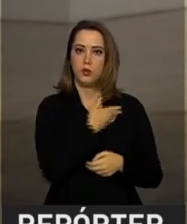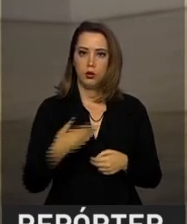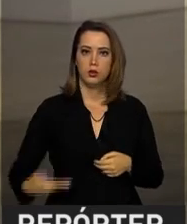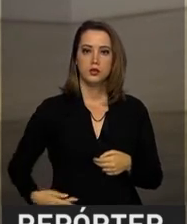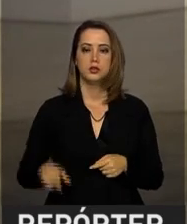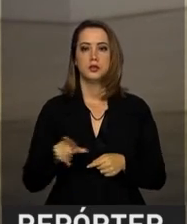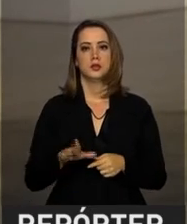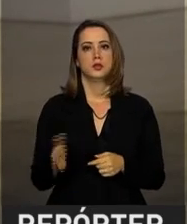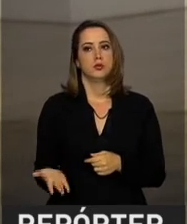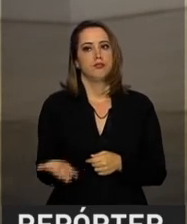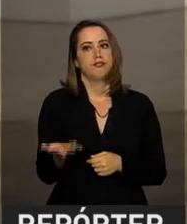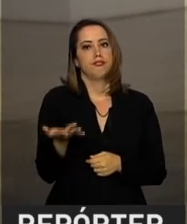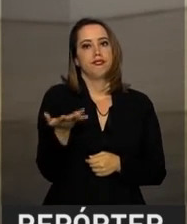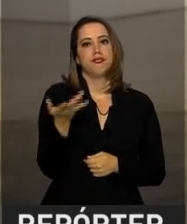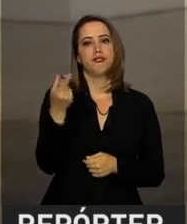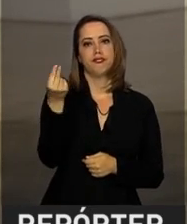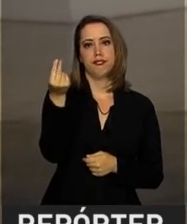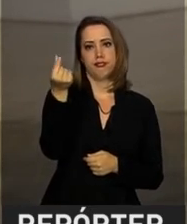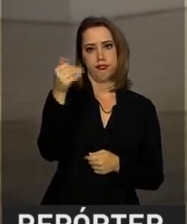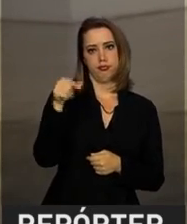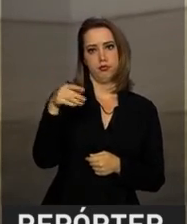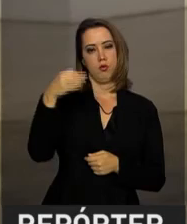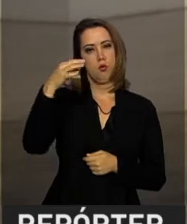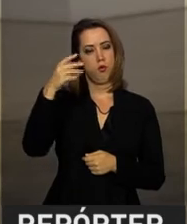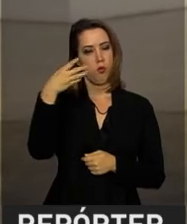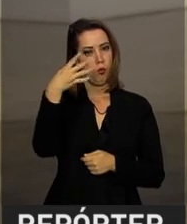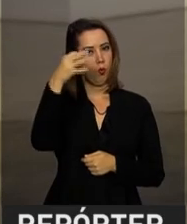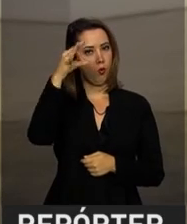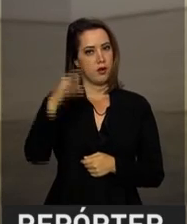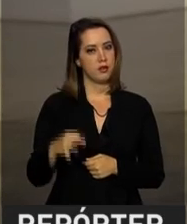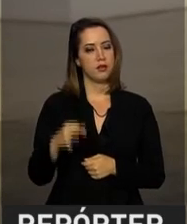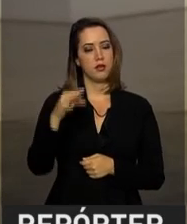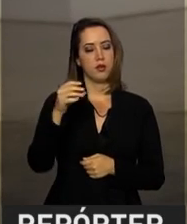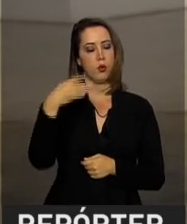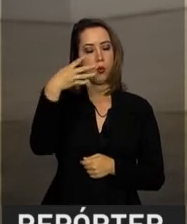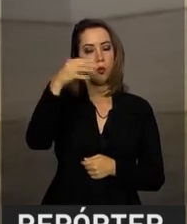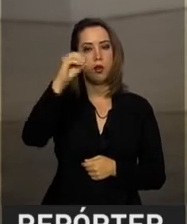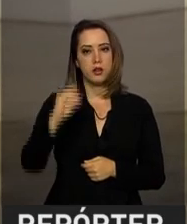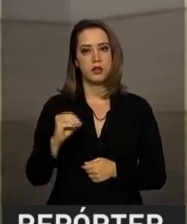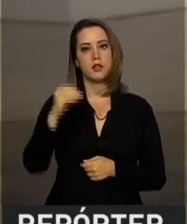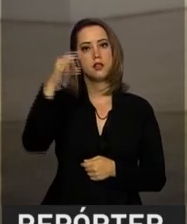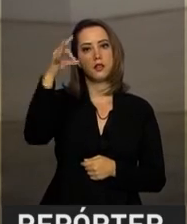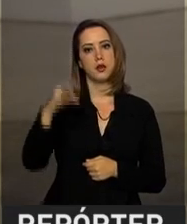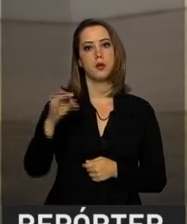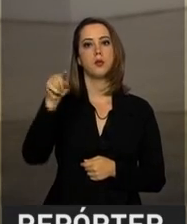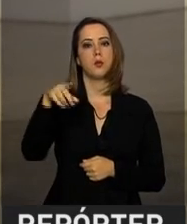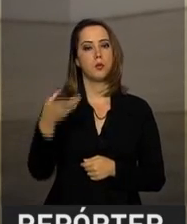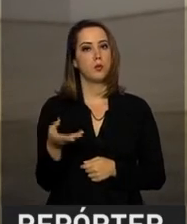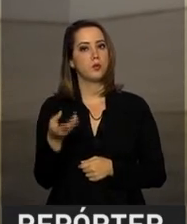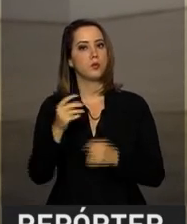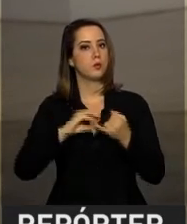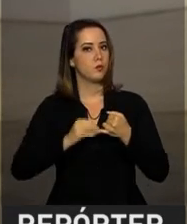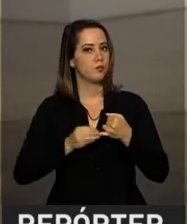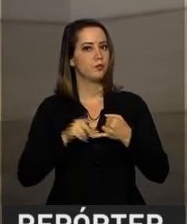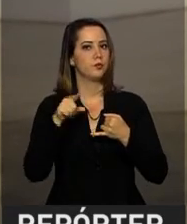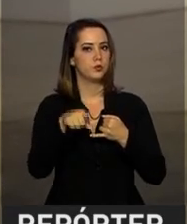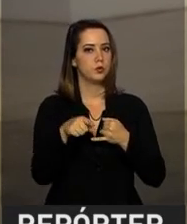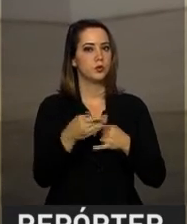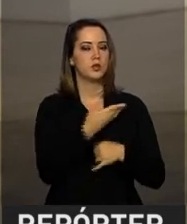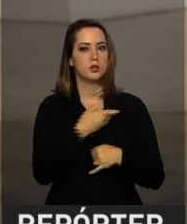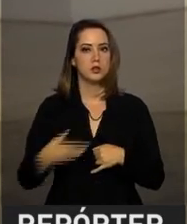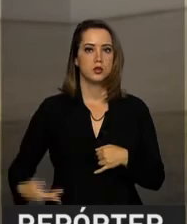teve um aumento de 40% para o consumidor final. Para combater a alta no preço do feijão, o governo federal